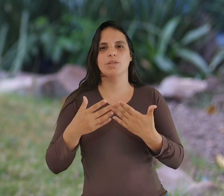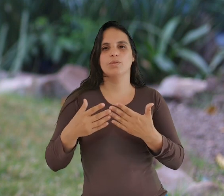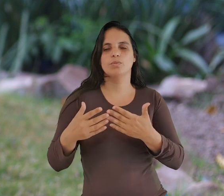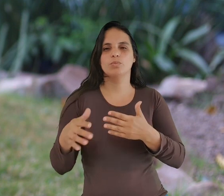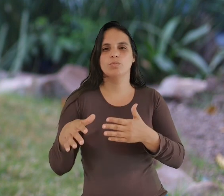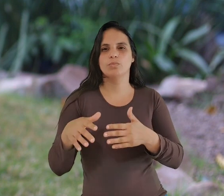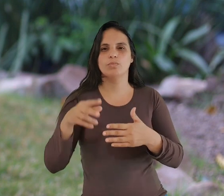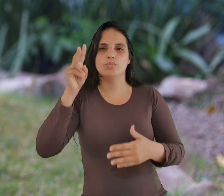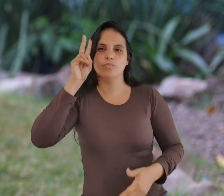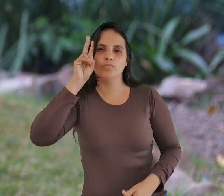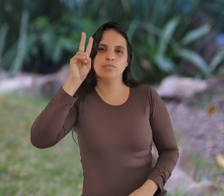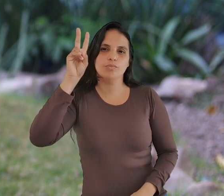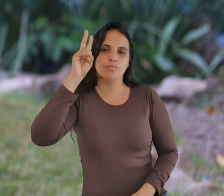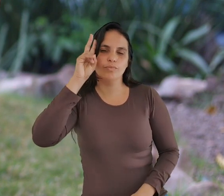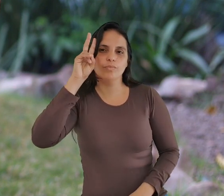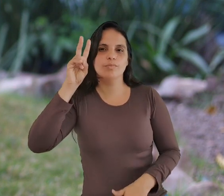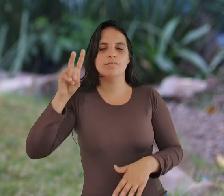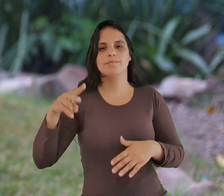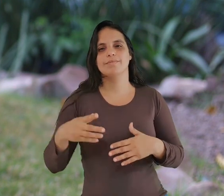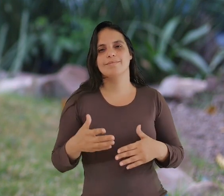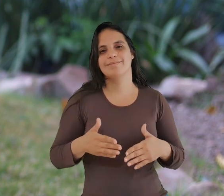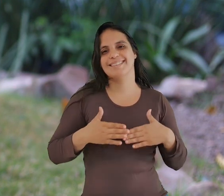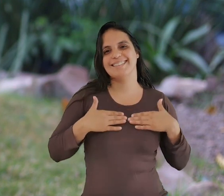ele deixou. Com muita